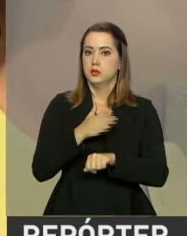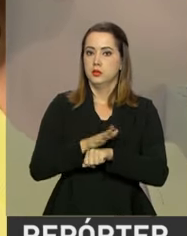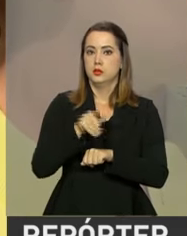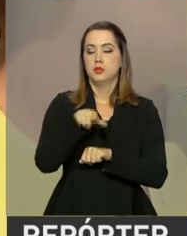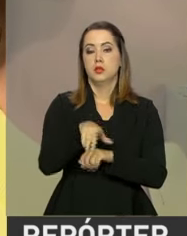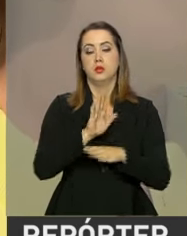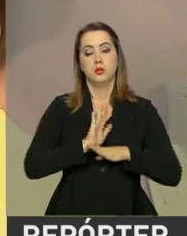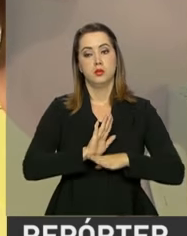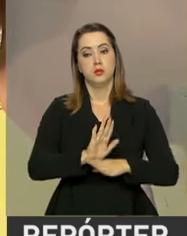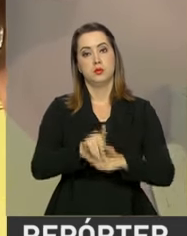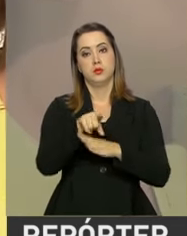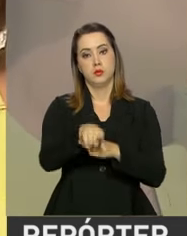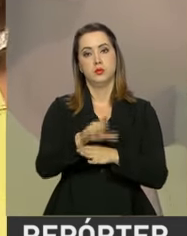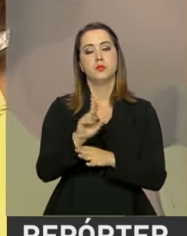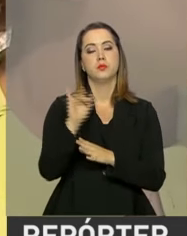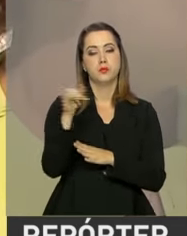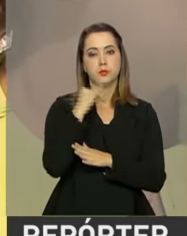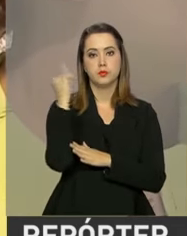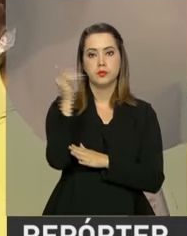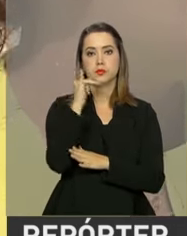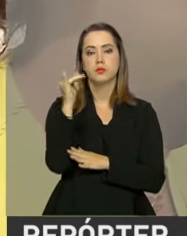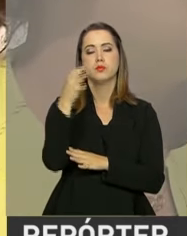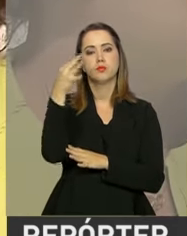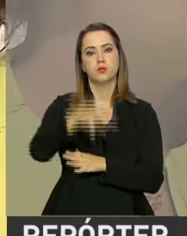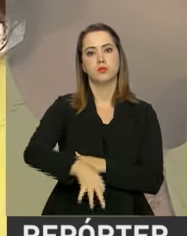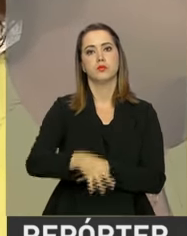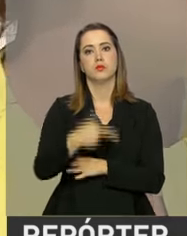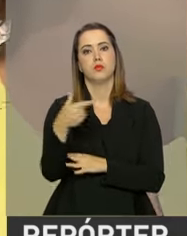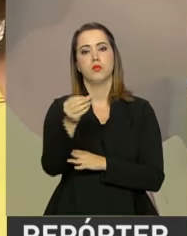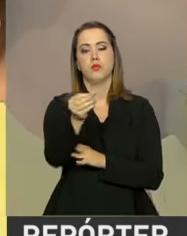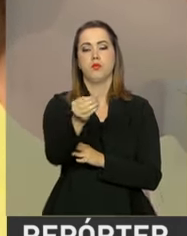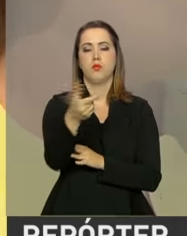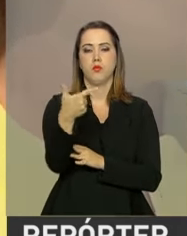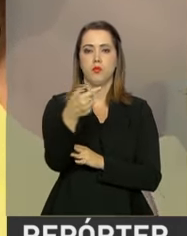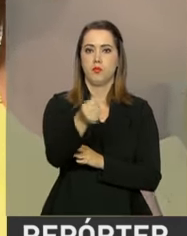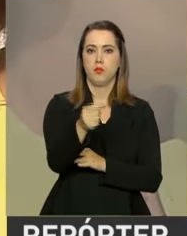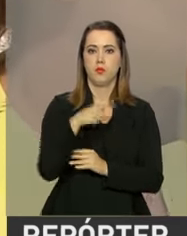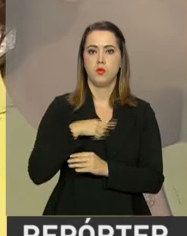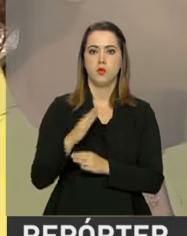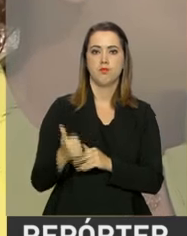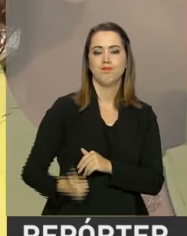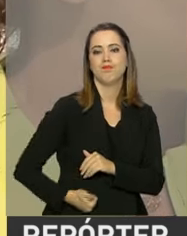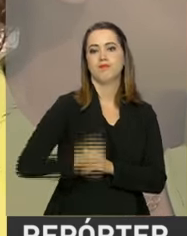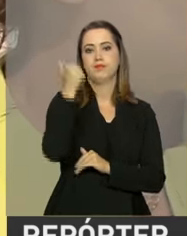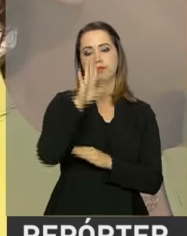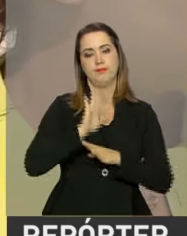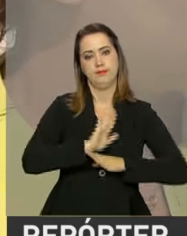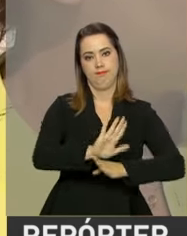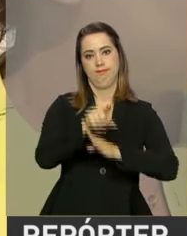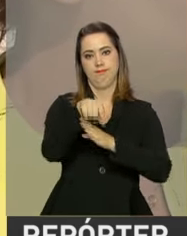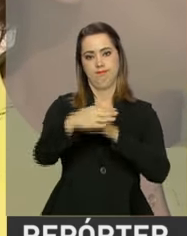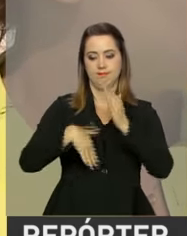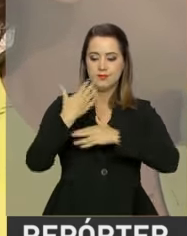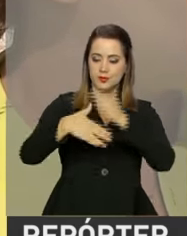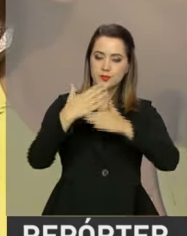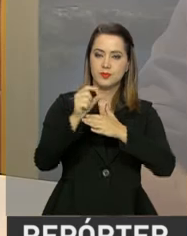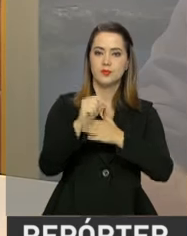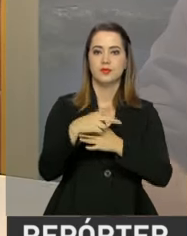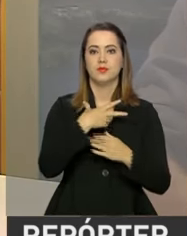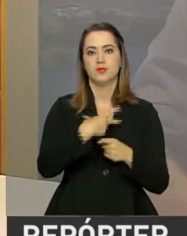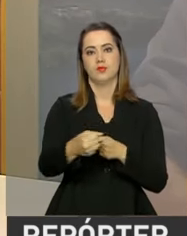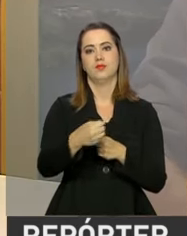profissionais. Então tem sido muito importante, com certeza até 2020 vai cada vez apoiar mais a gente que a gente conseguir alcançar nosso